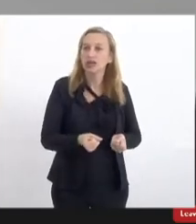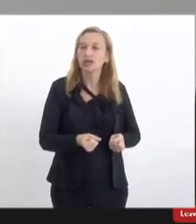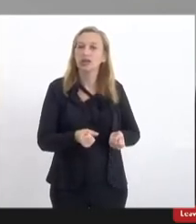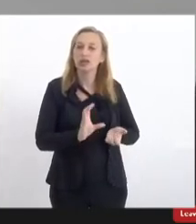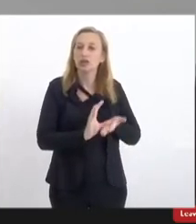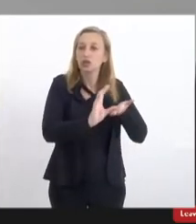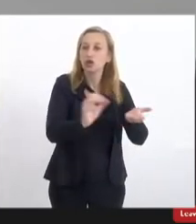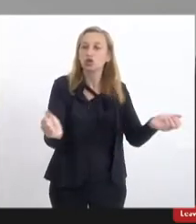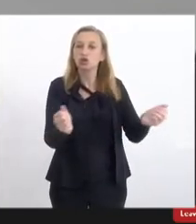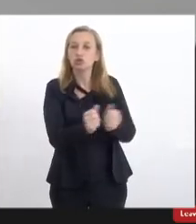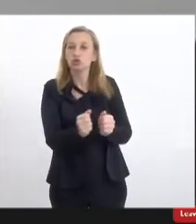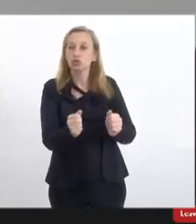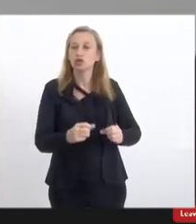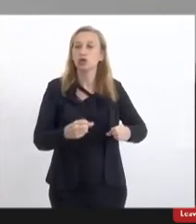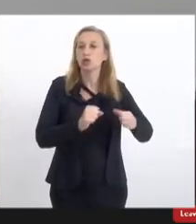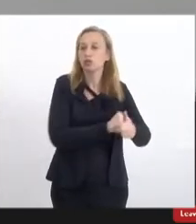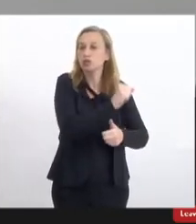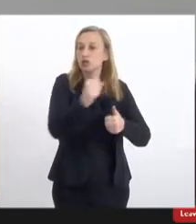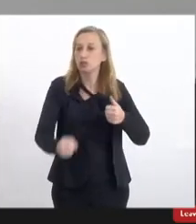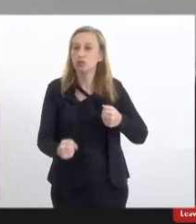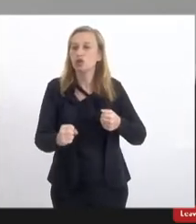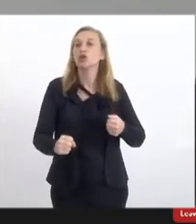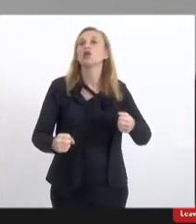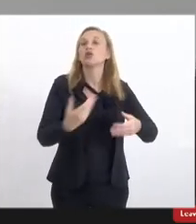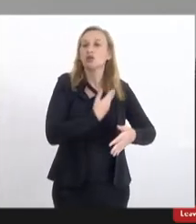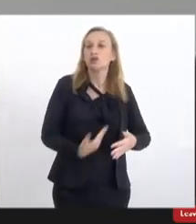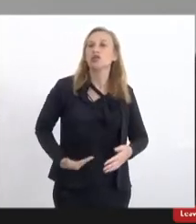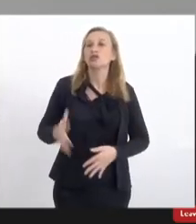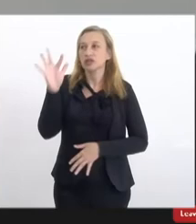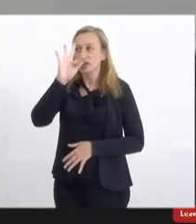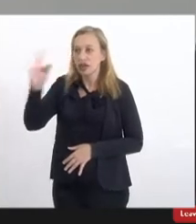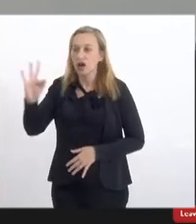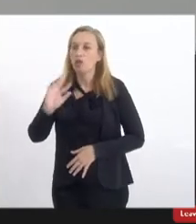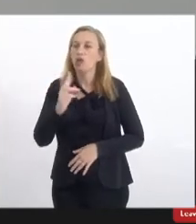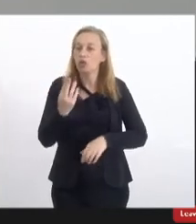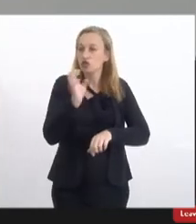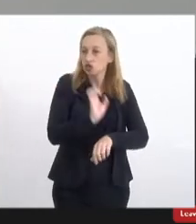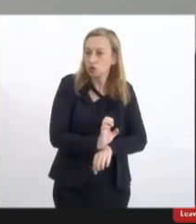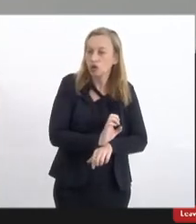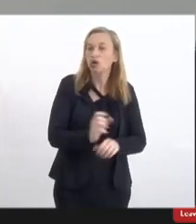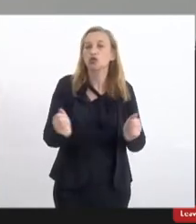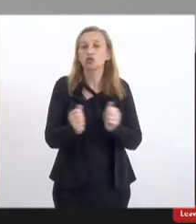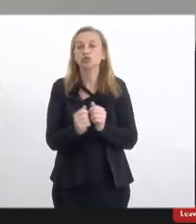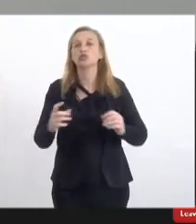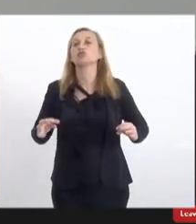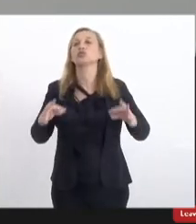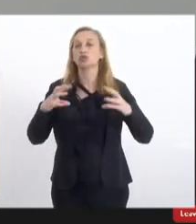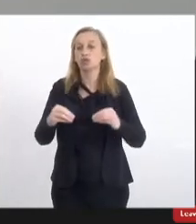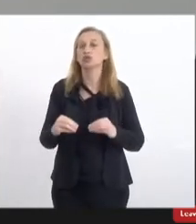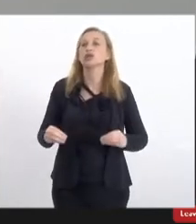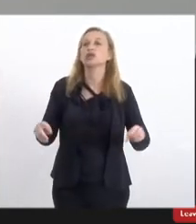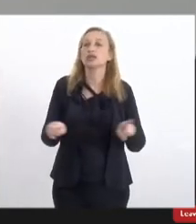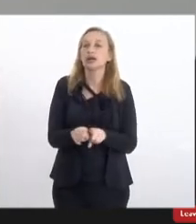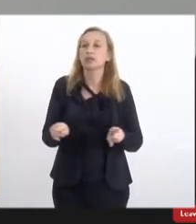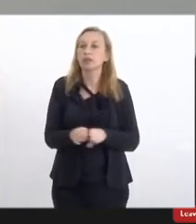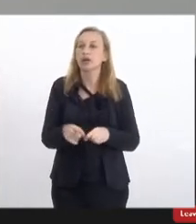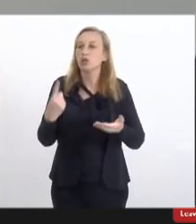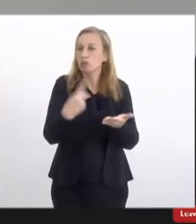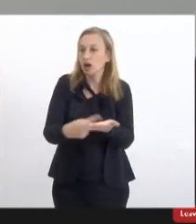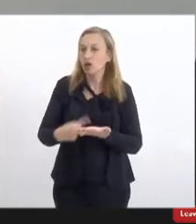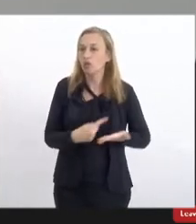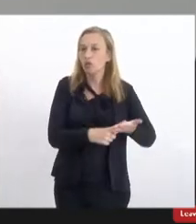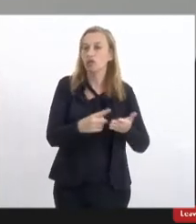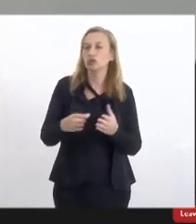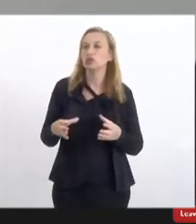junto ao poder público, tanto o governo federal quanto o governo estadual, né? Junto a isso também, nós estamos firmando um acordo de